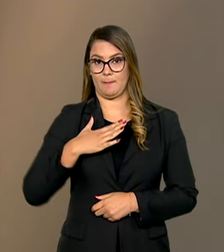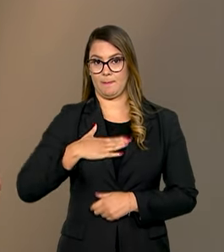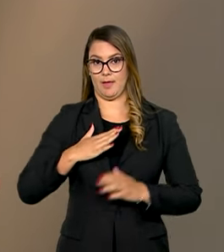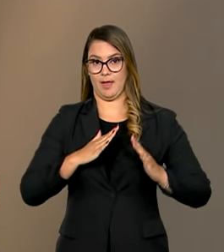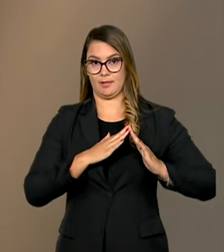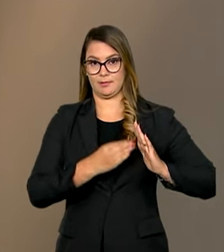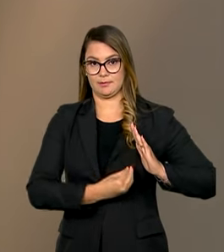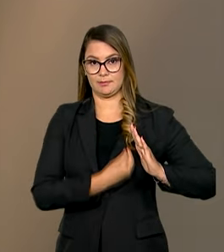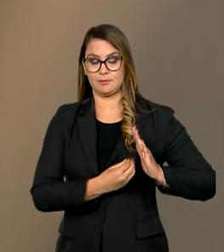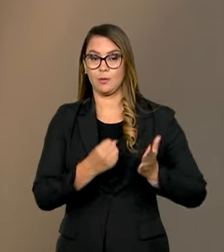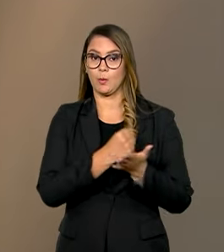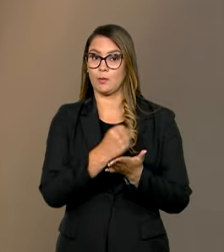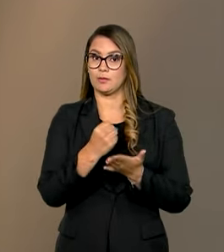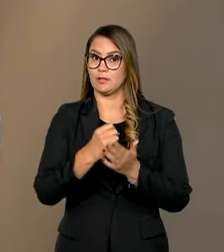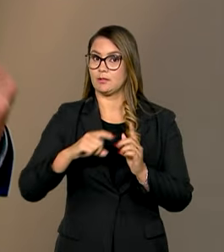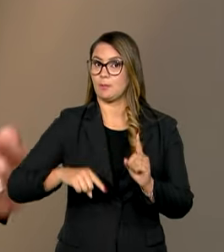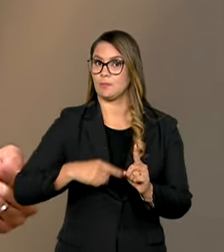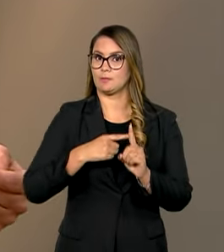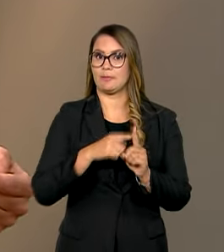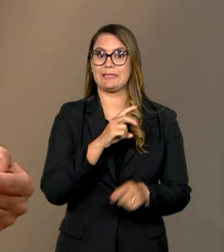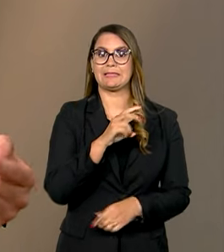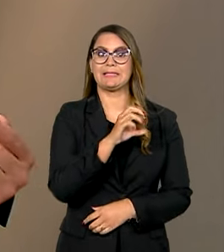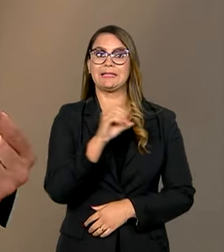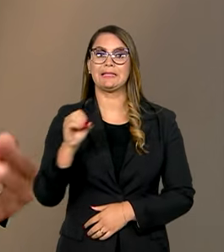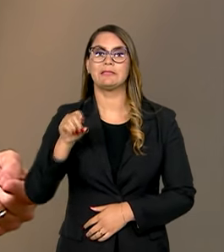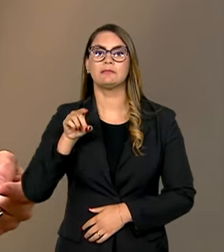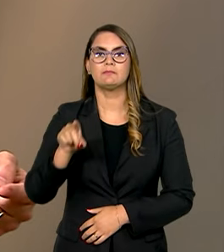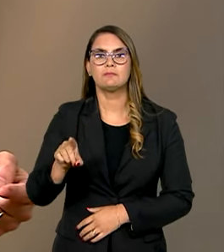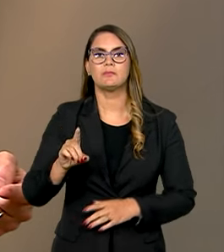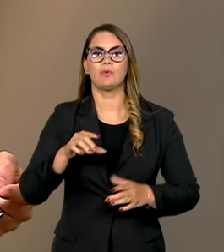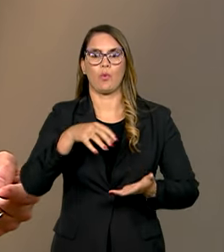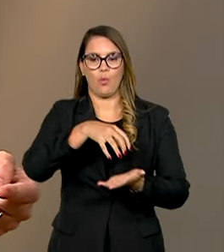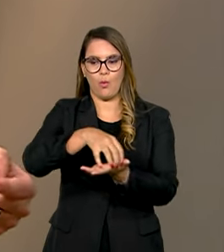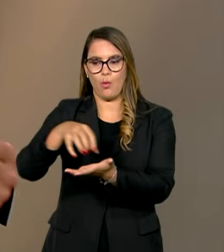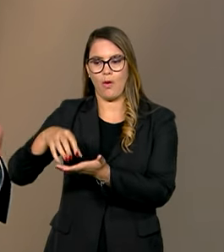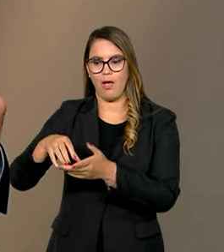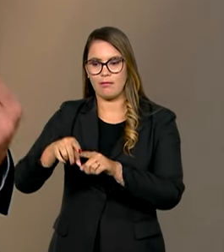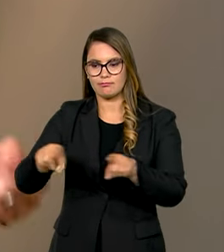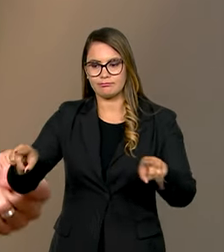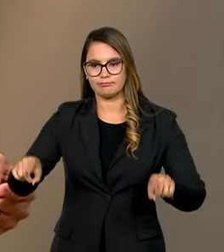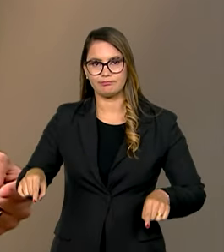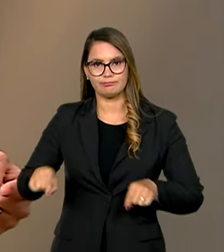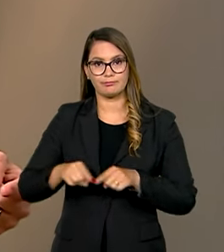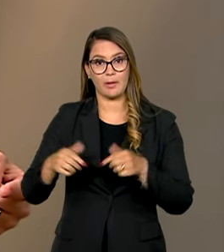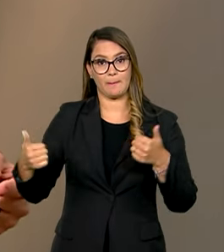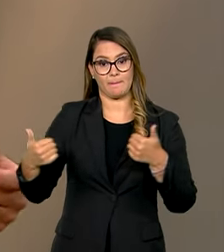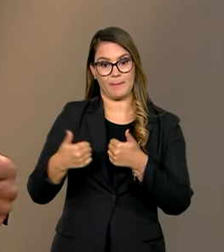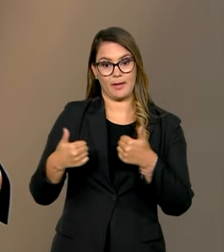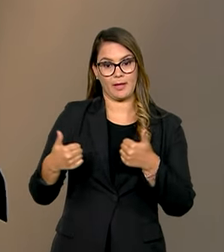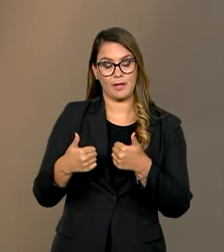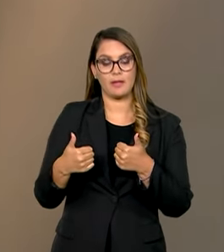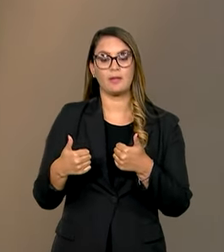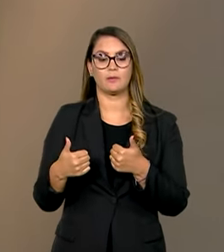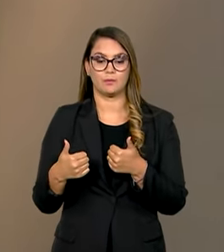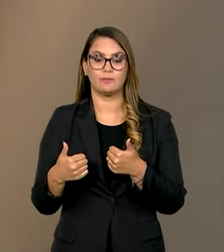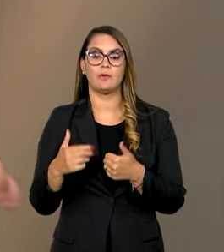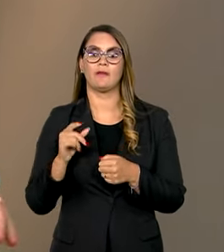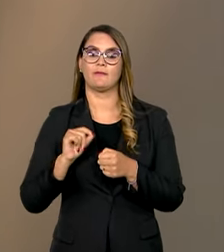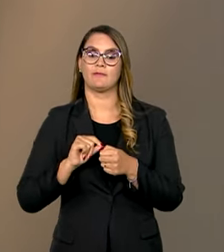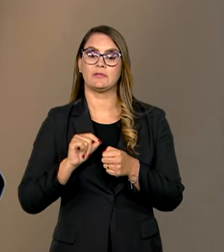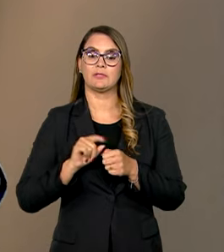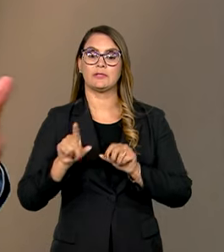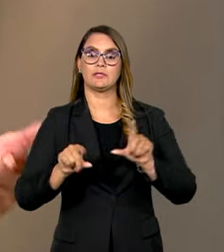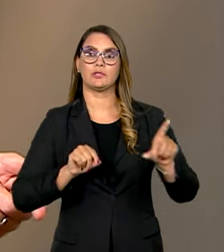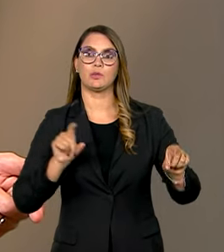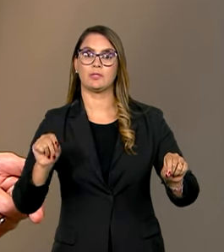Vida, nós já contratamos mais cerca de 500 mil unidades habitacionais. Perto de 500 mil unidades habitacionais. Nós já fizemos a